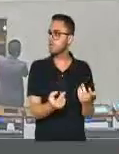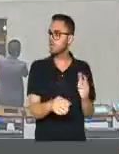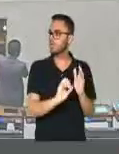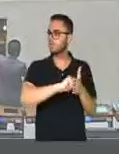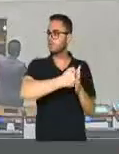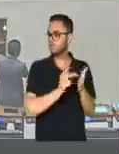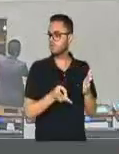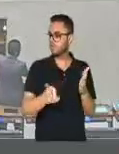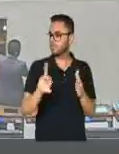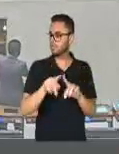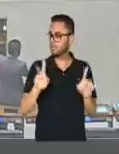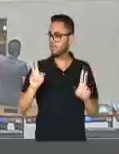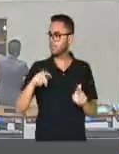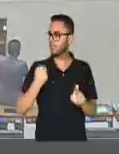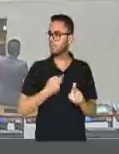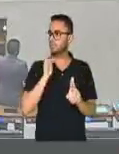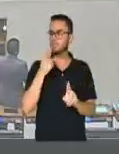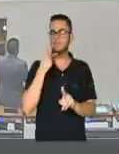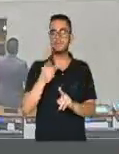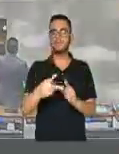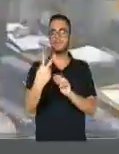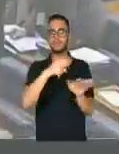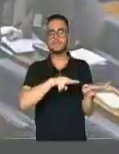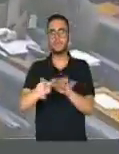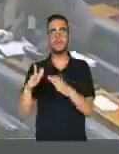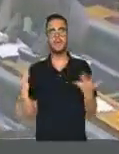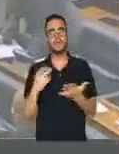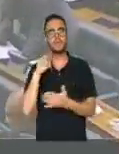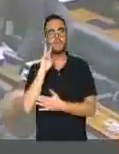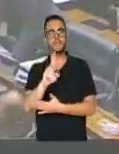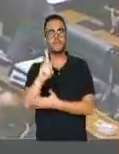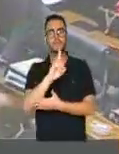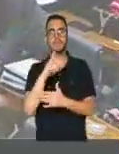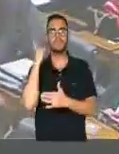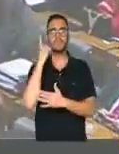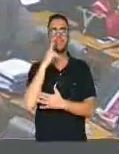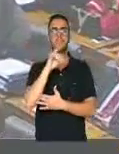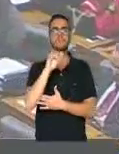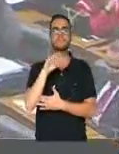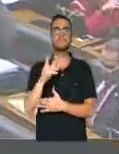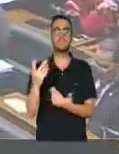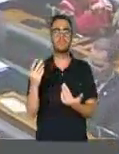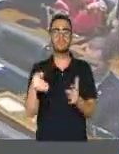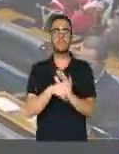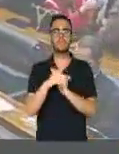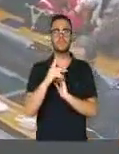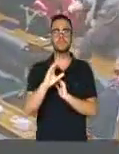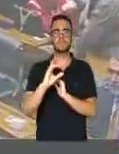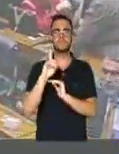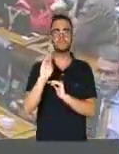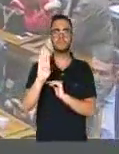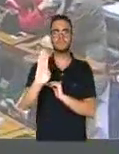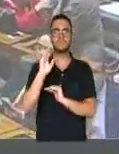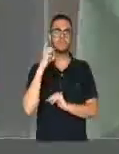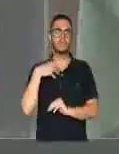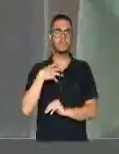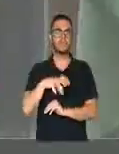gente verificou nas últimas duas semanas. Vamos ouvir agora o deputado Davidson Magalhães, do PCdoB da Bahia. Presidente